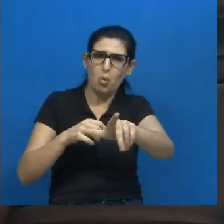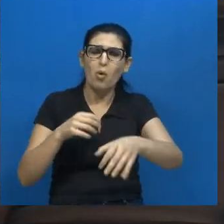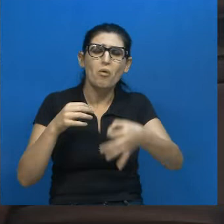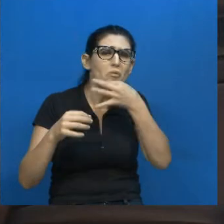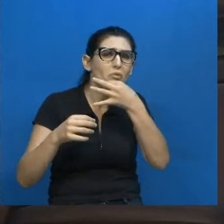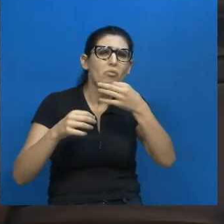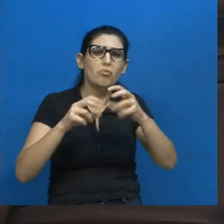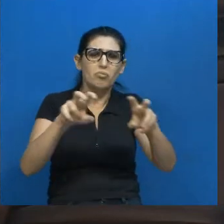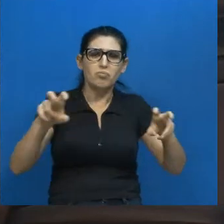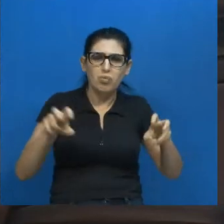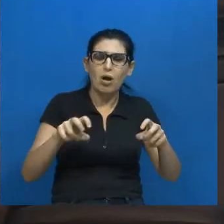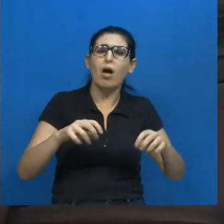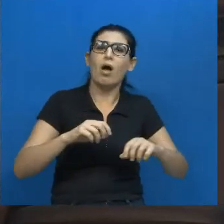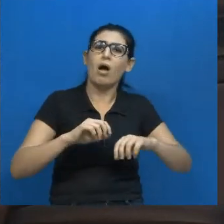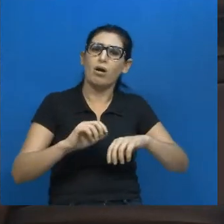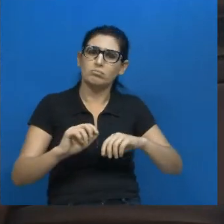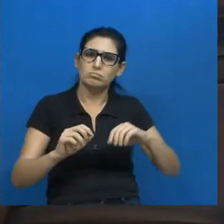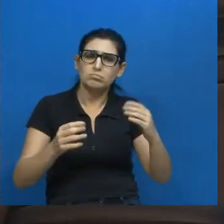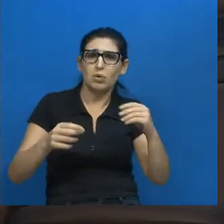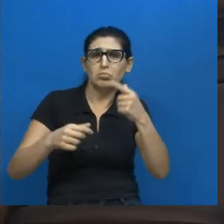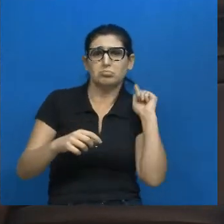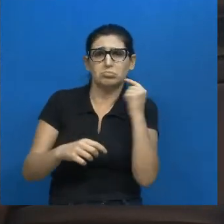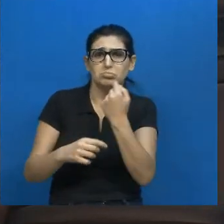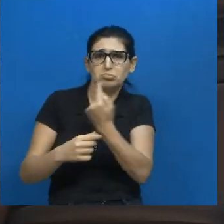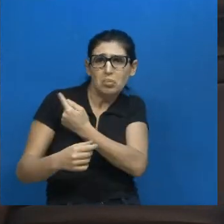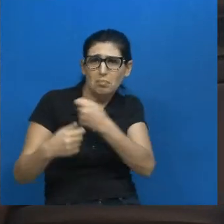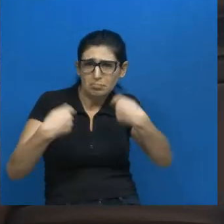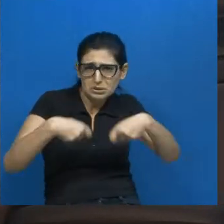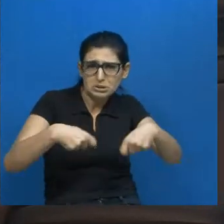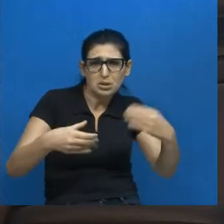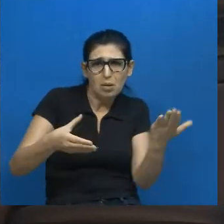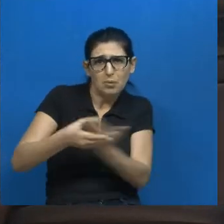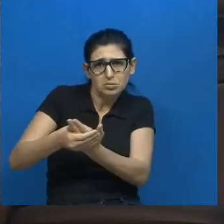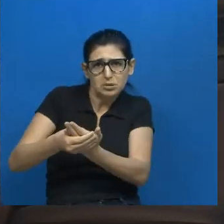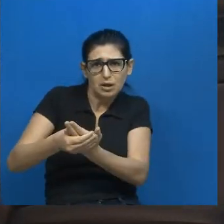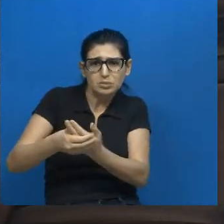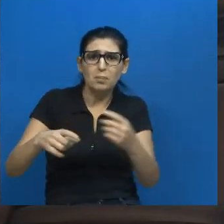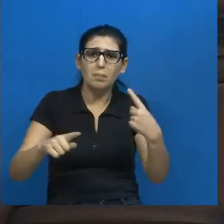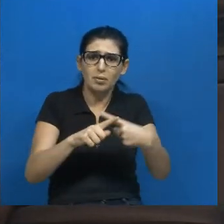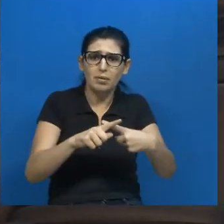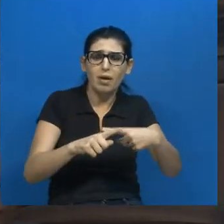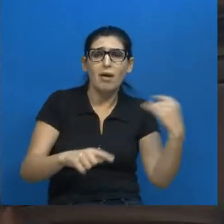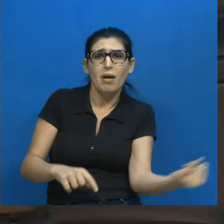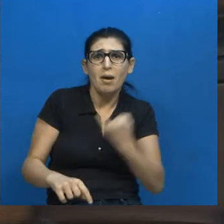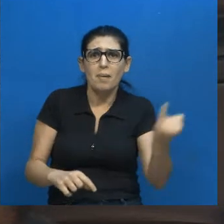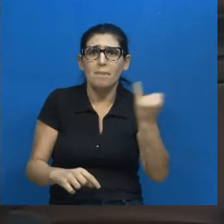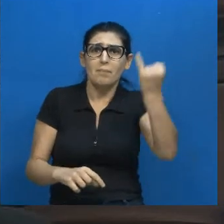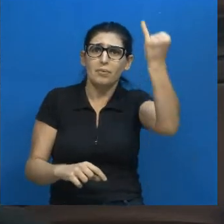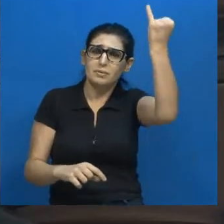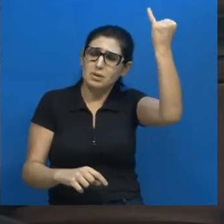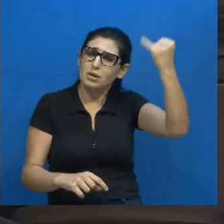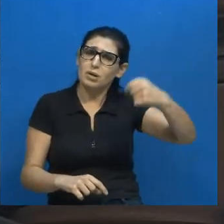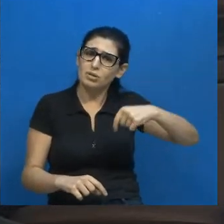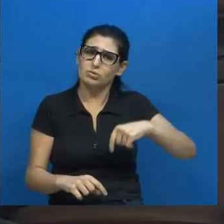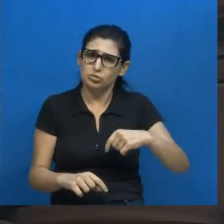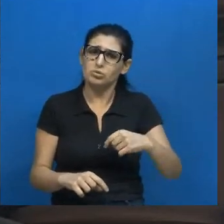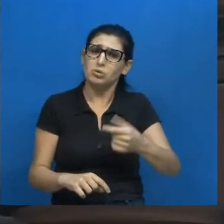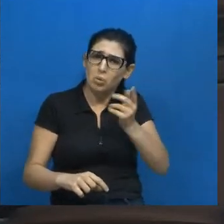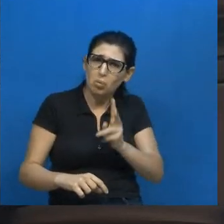novas, porque achamos que esse tema é muito importante para ser discutido por pouca gente, diga-se de passagem.